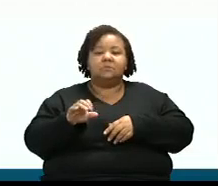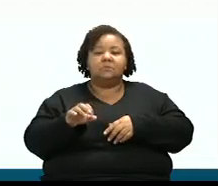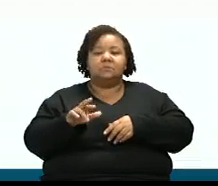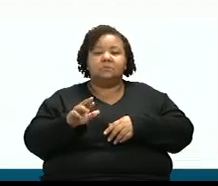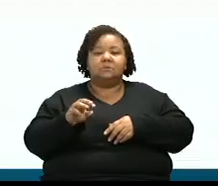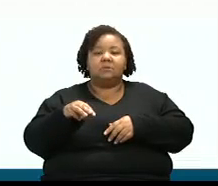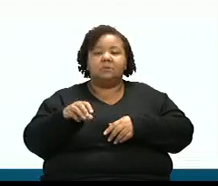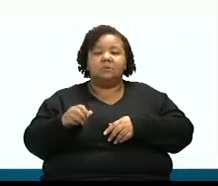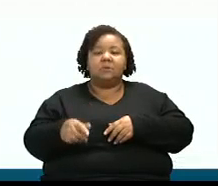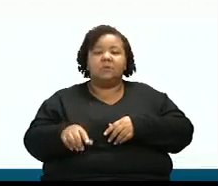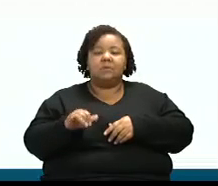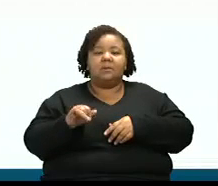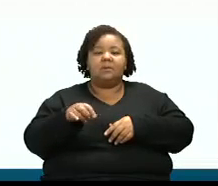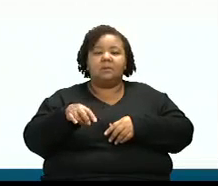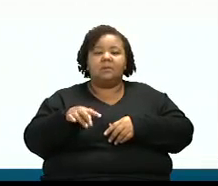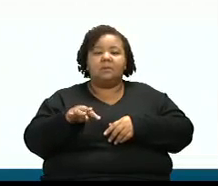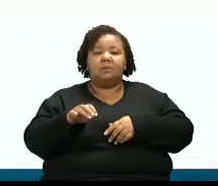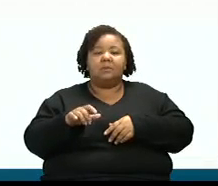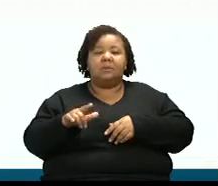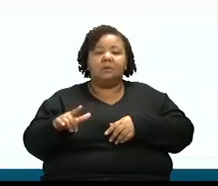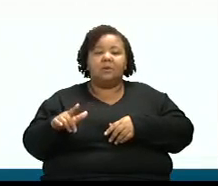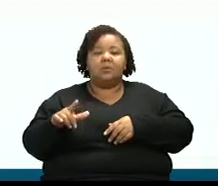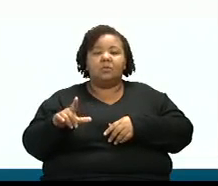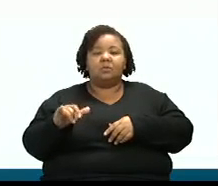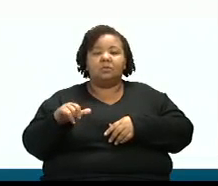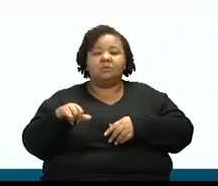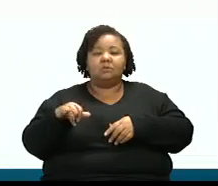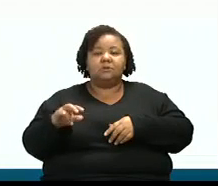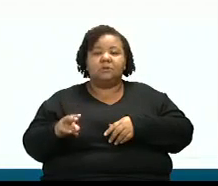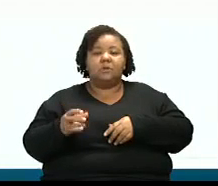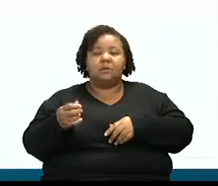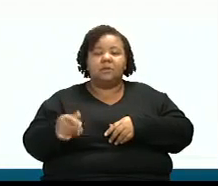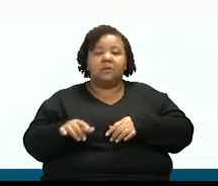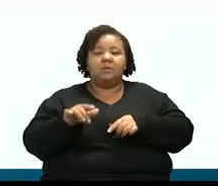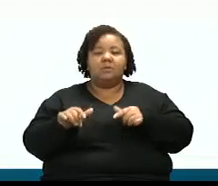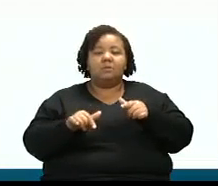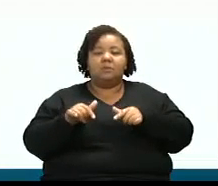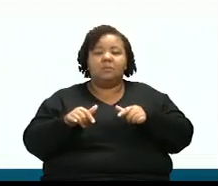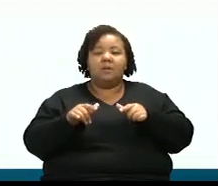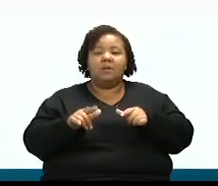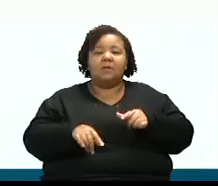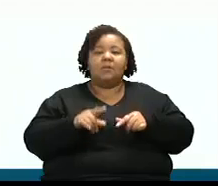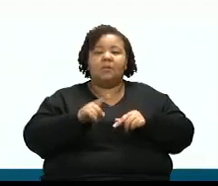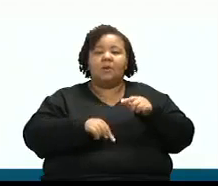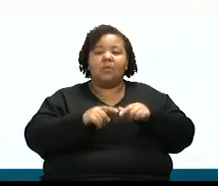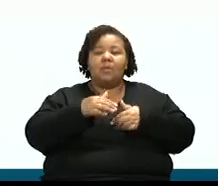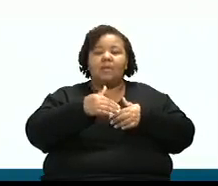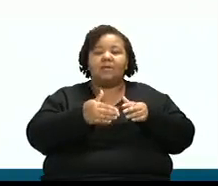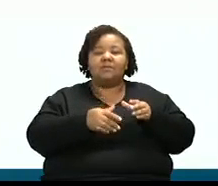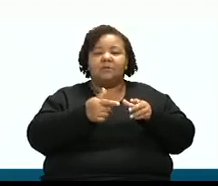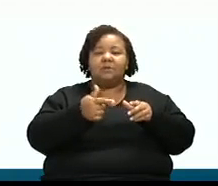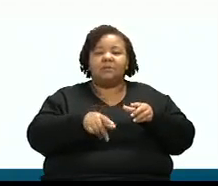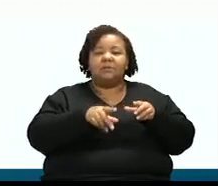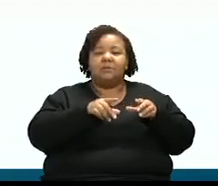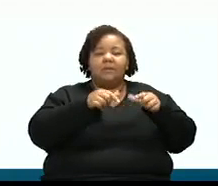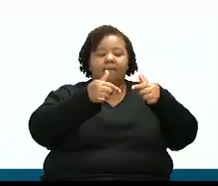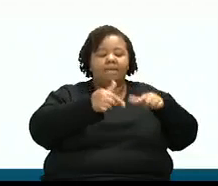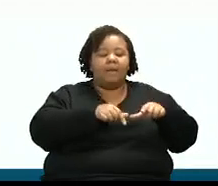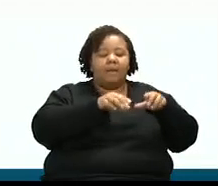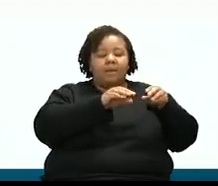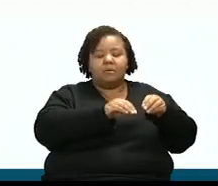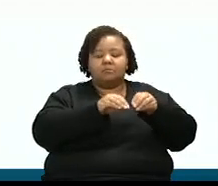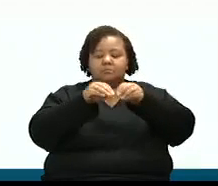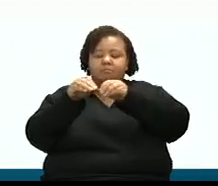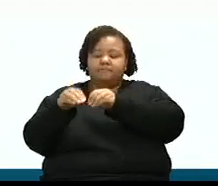fundamental das integrais de linha, o trabalho empregado para deslocar uma partícula entre dois pontos para um